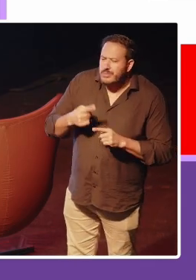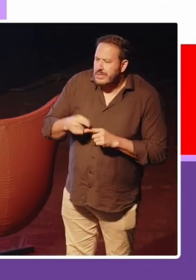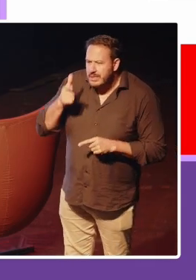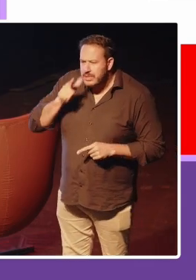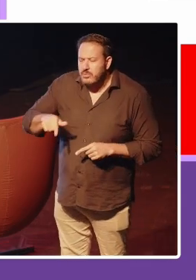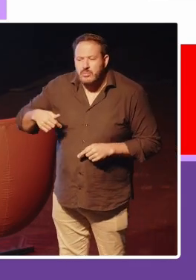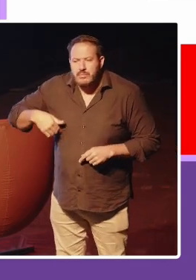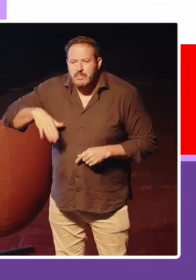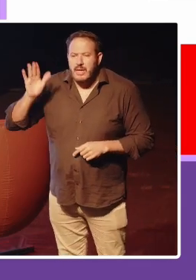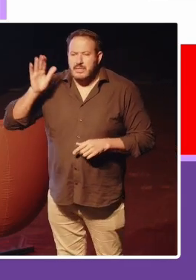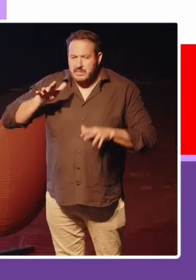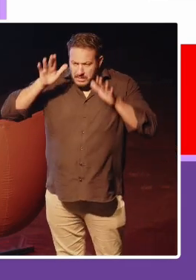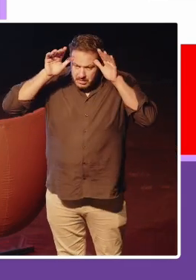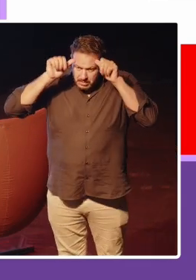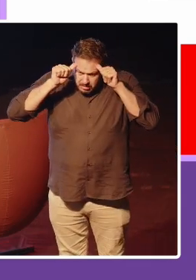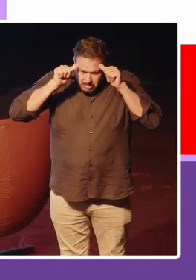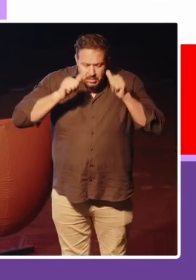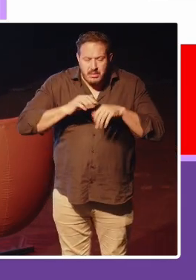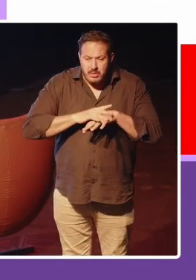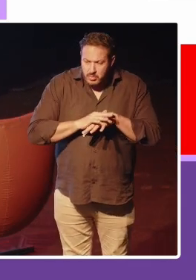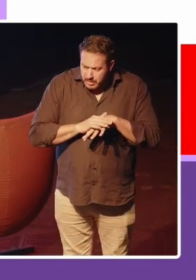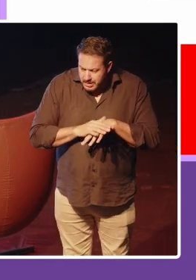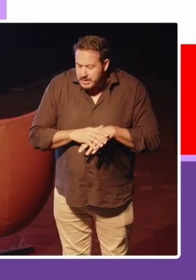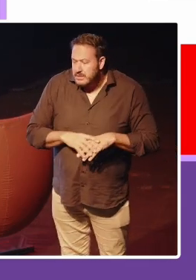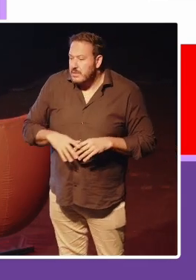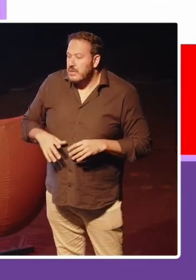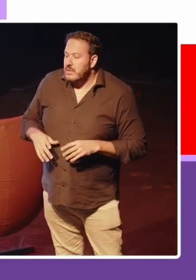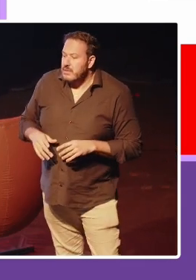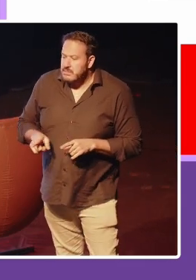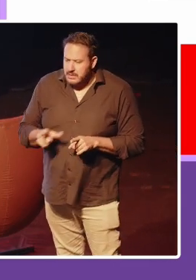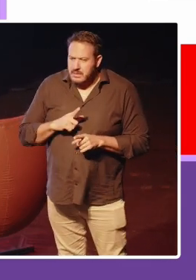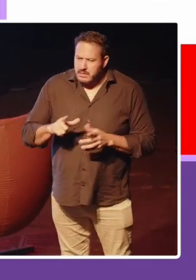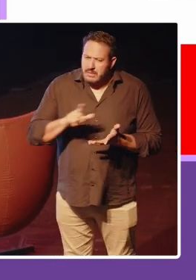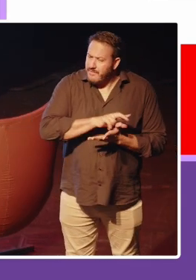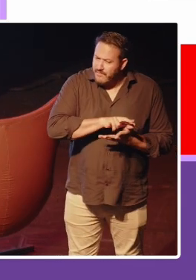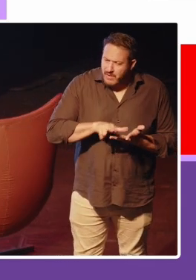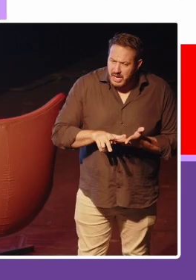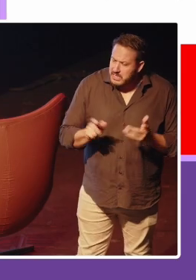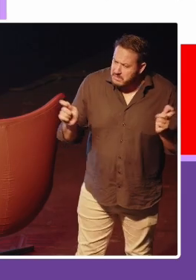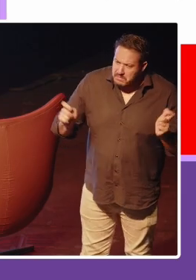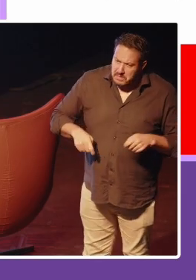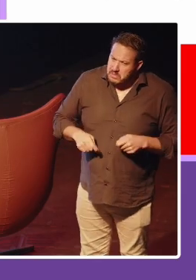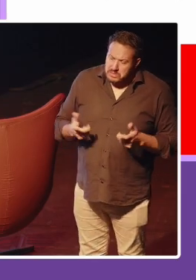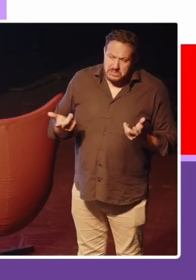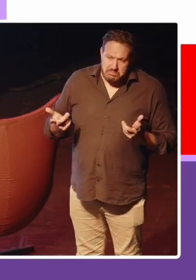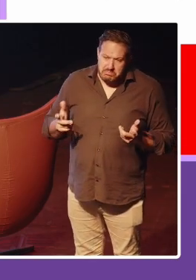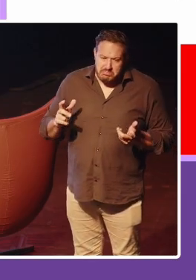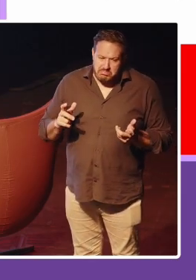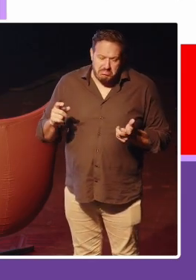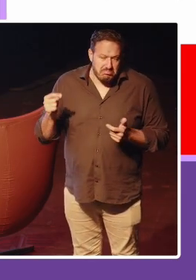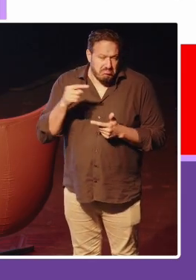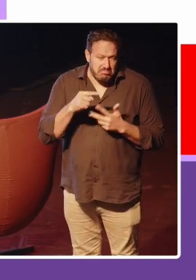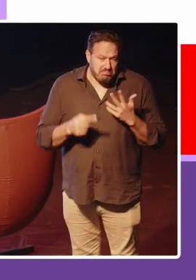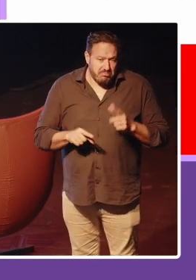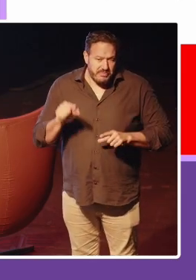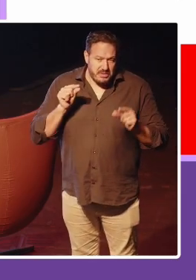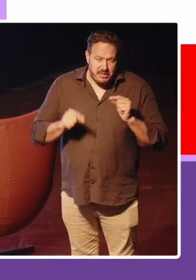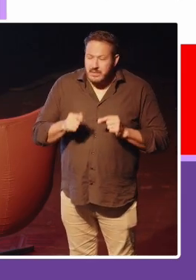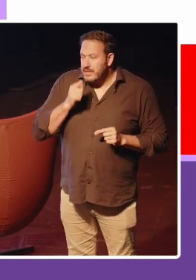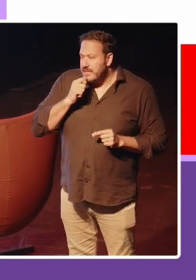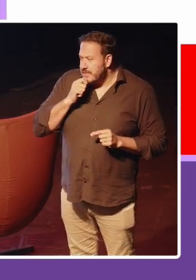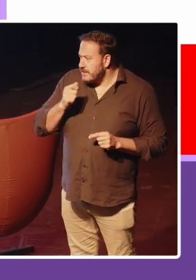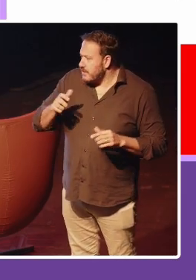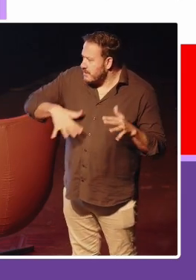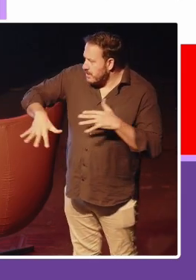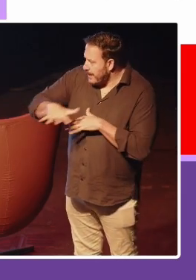mais acometidas, principalmente por doença de Alzheimer. Existem várias hipóteses, todas elas ainda estão no plano